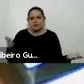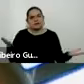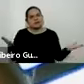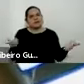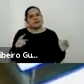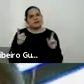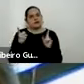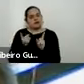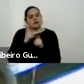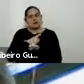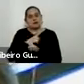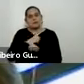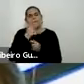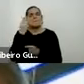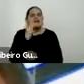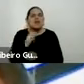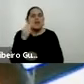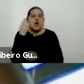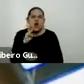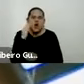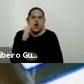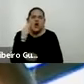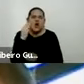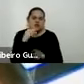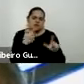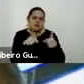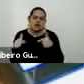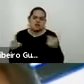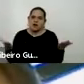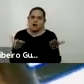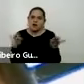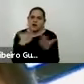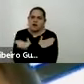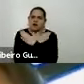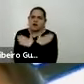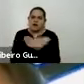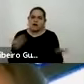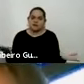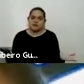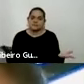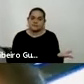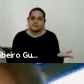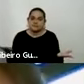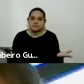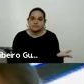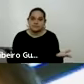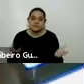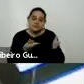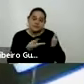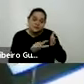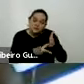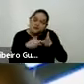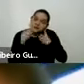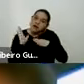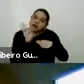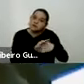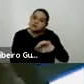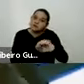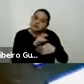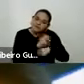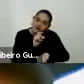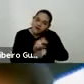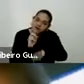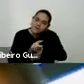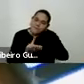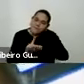milhões de trabalhadores desempregados. O que gera emprego é investimento em economia, E isso é que vai gerar. E tem que distribuir renda para ter qualidade